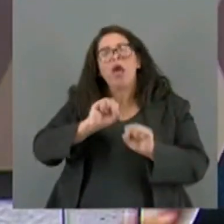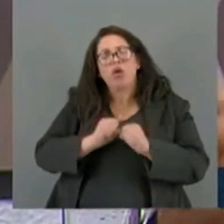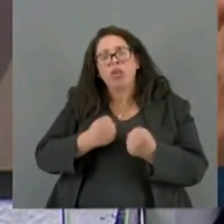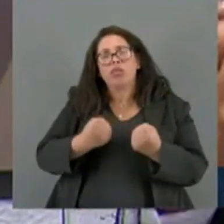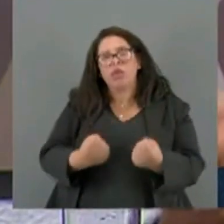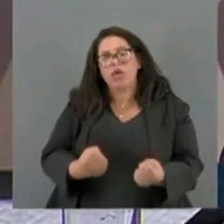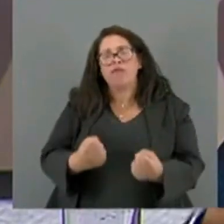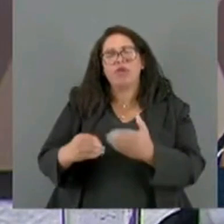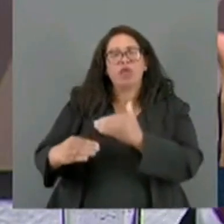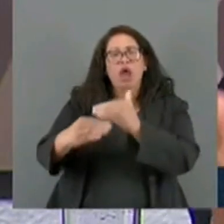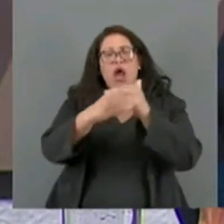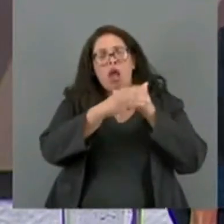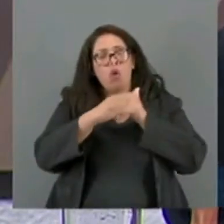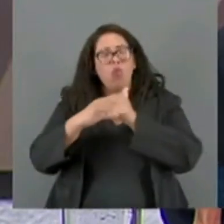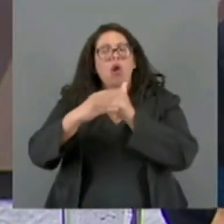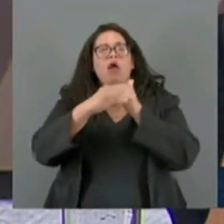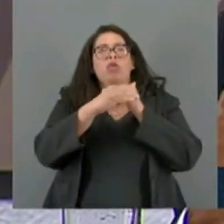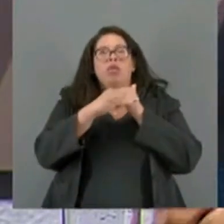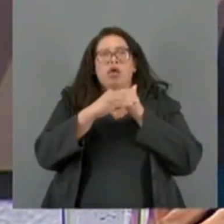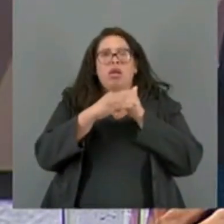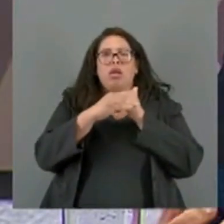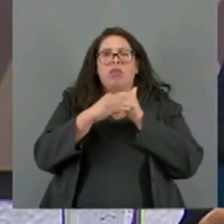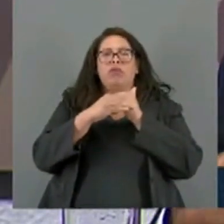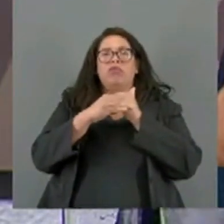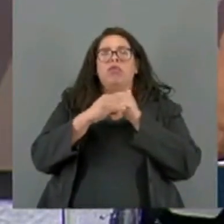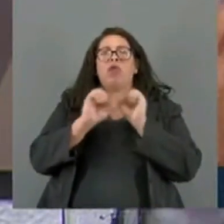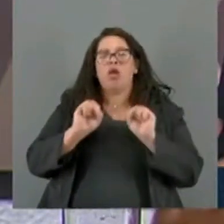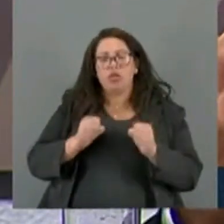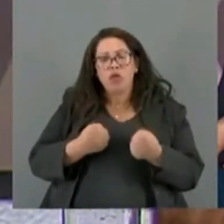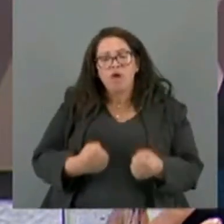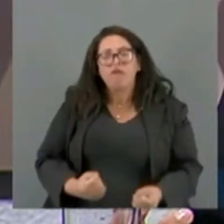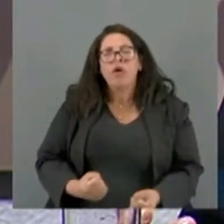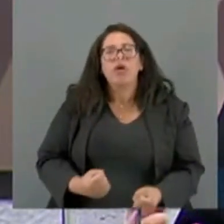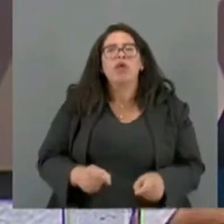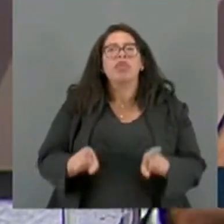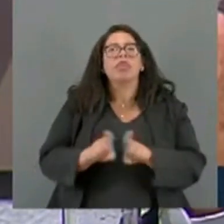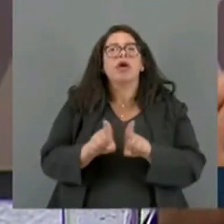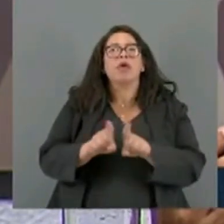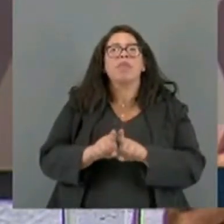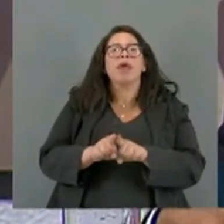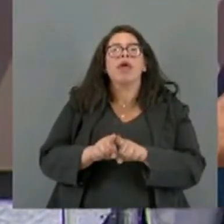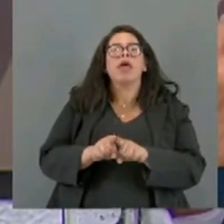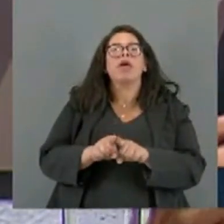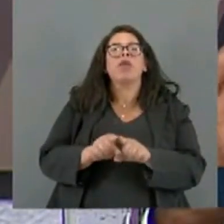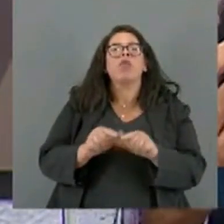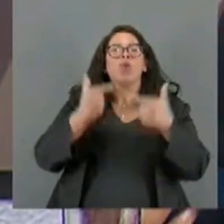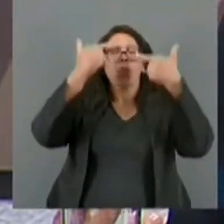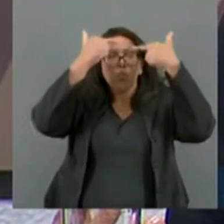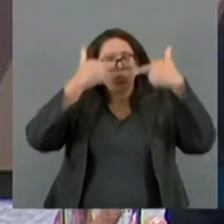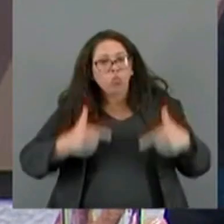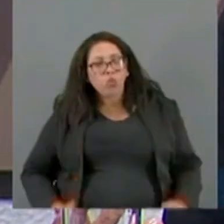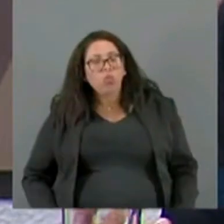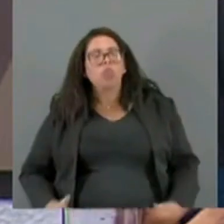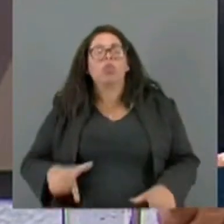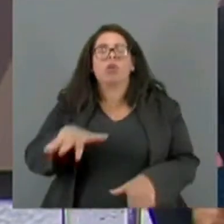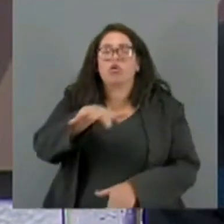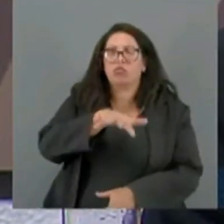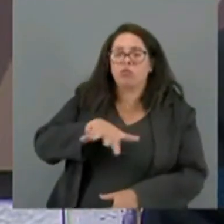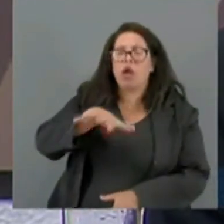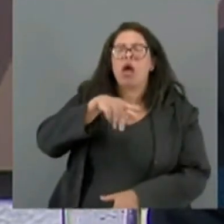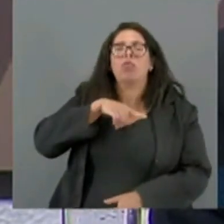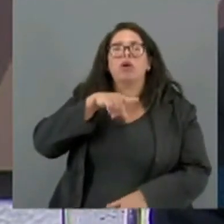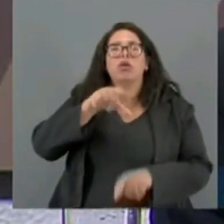a paridade, nós defendemos a isonomia material, aonde os espaços também devem